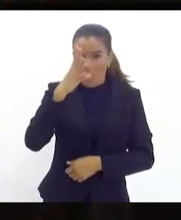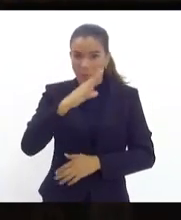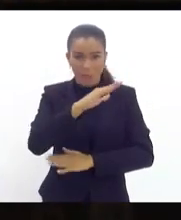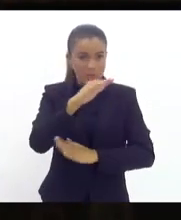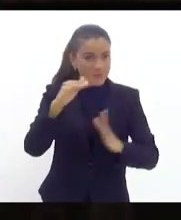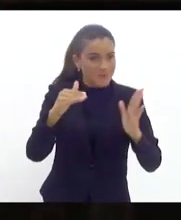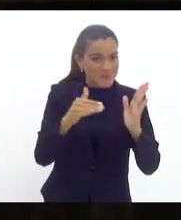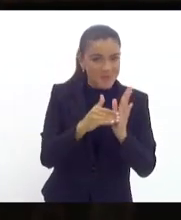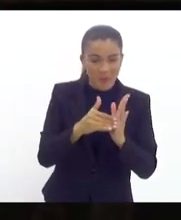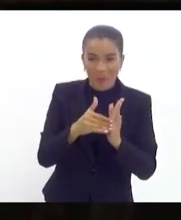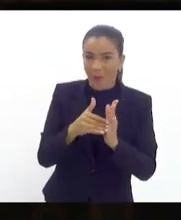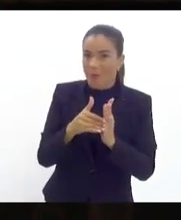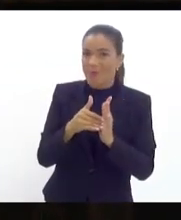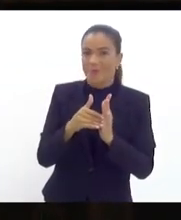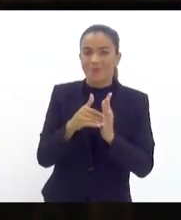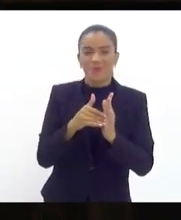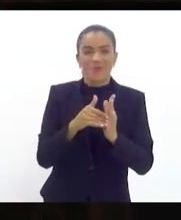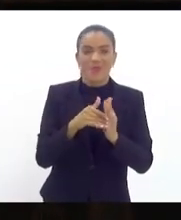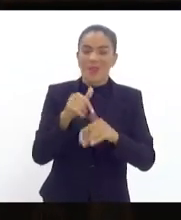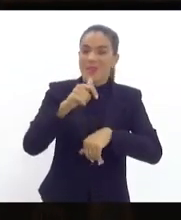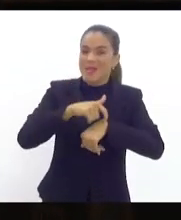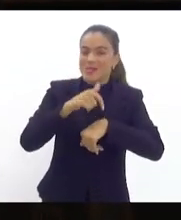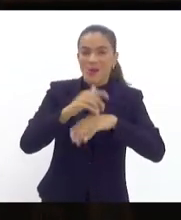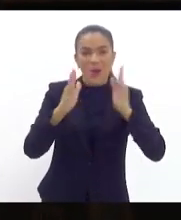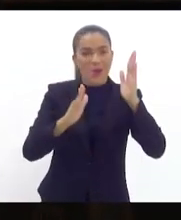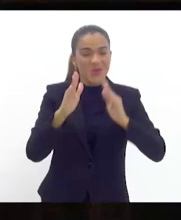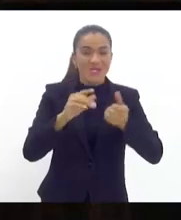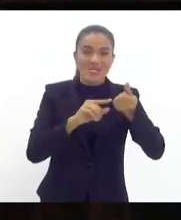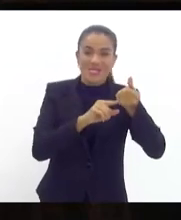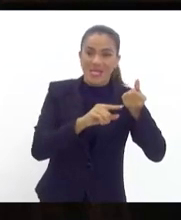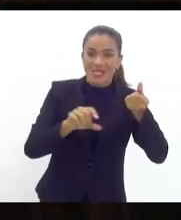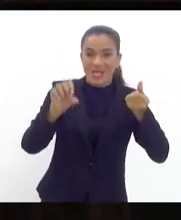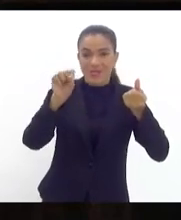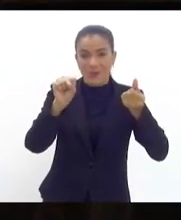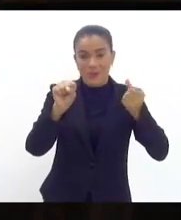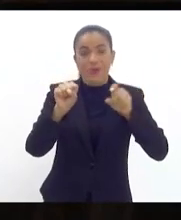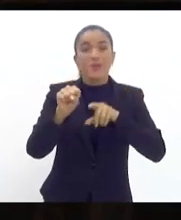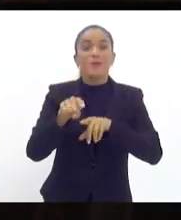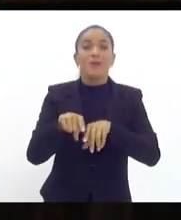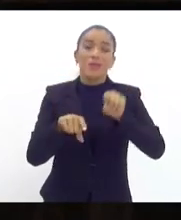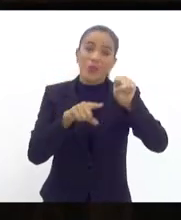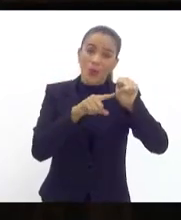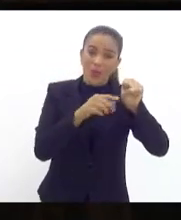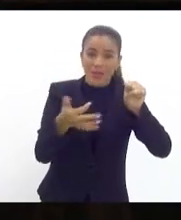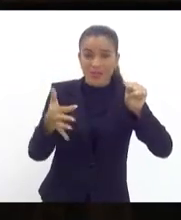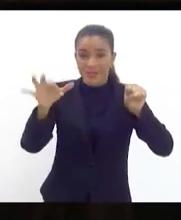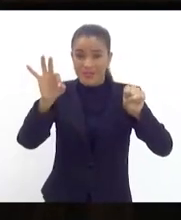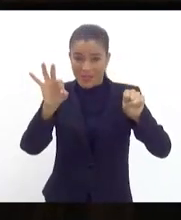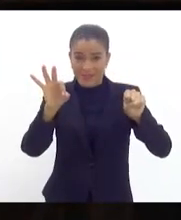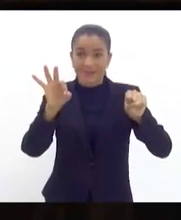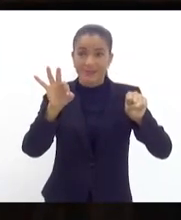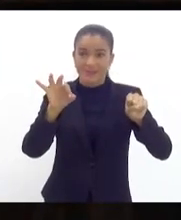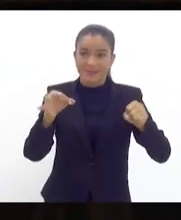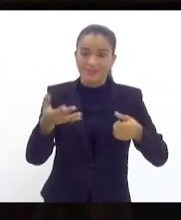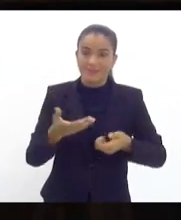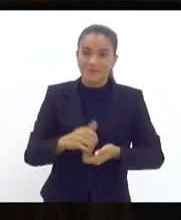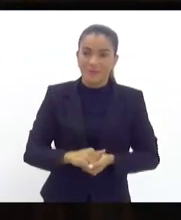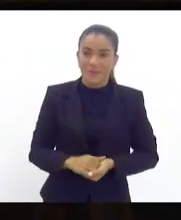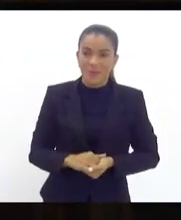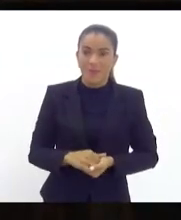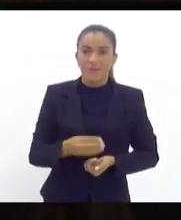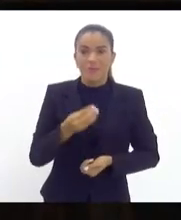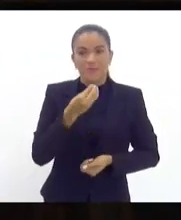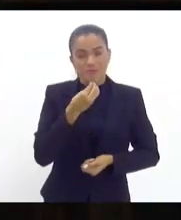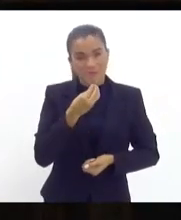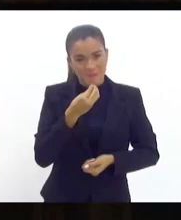demandas policiais nesses horários 6 às 8 e de 8 às 10 lógico Já